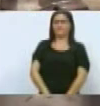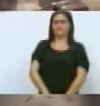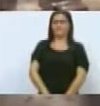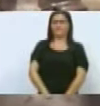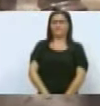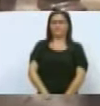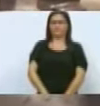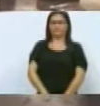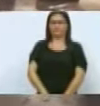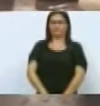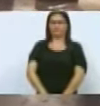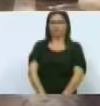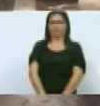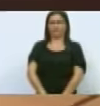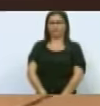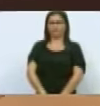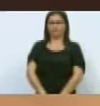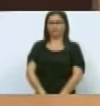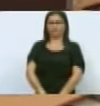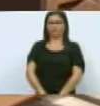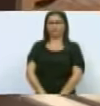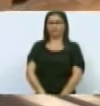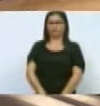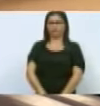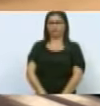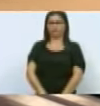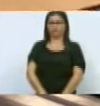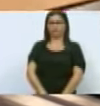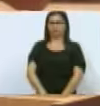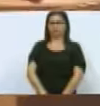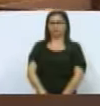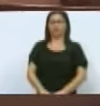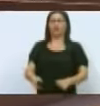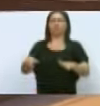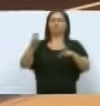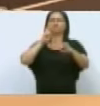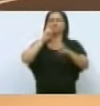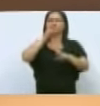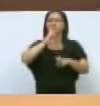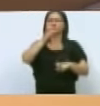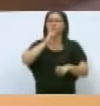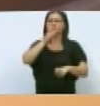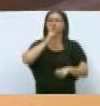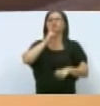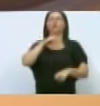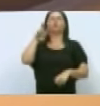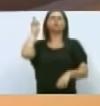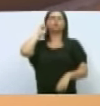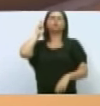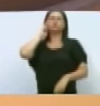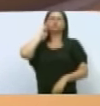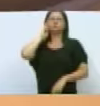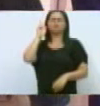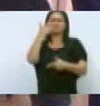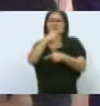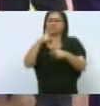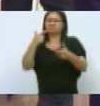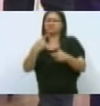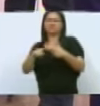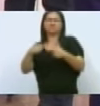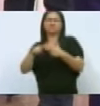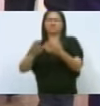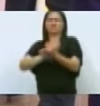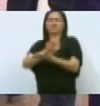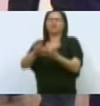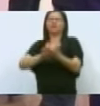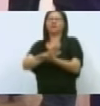Rubens, no trabalho que fica na cidade de Mirassol. Eles são deficientes auditivos, mas não é problema algum para eles e muito